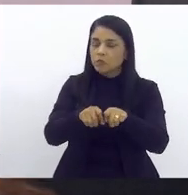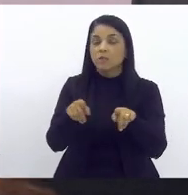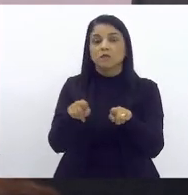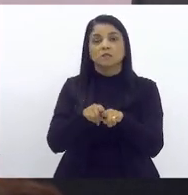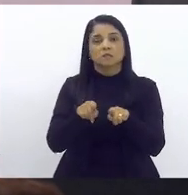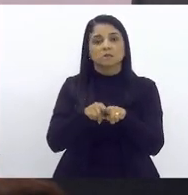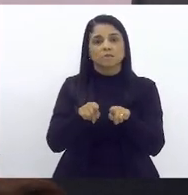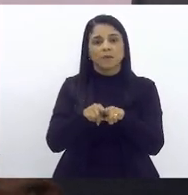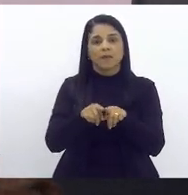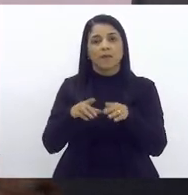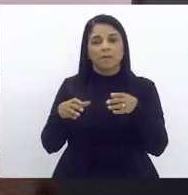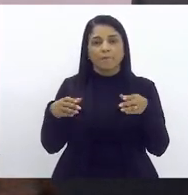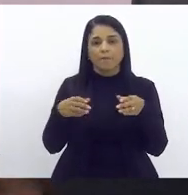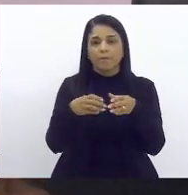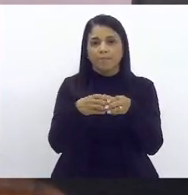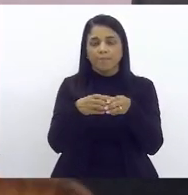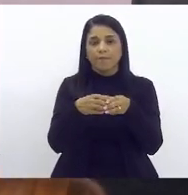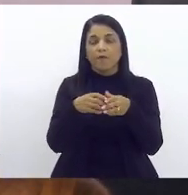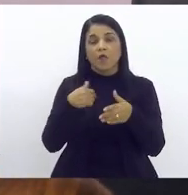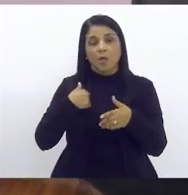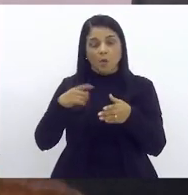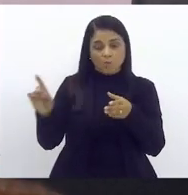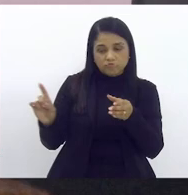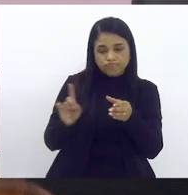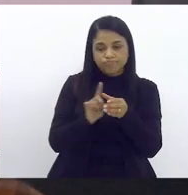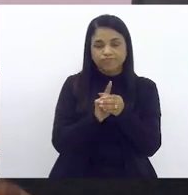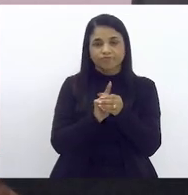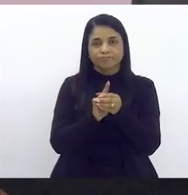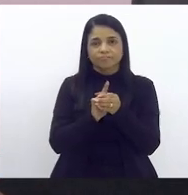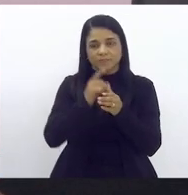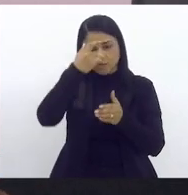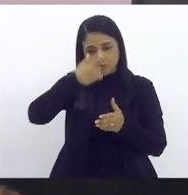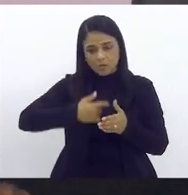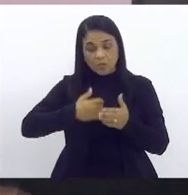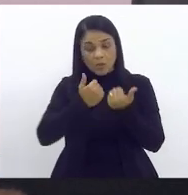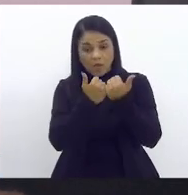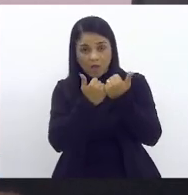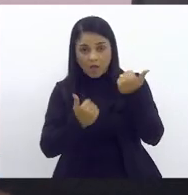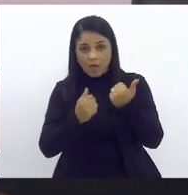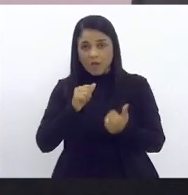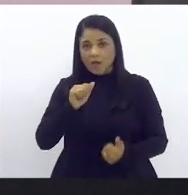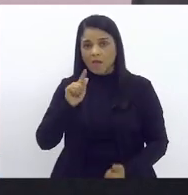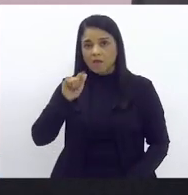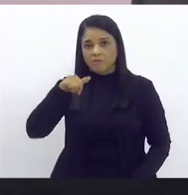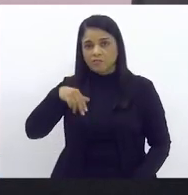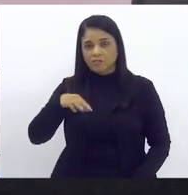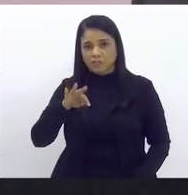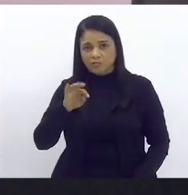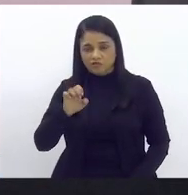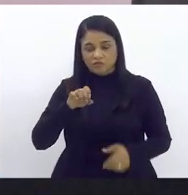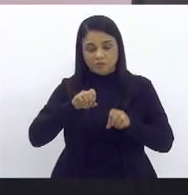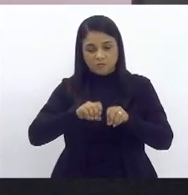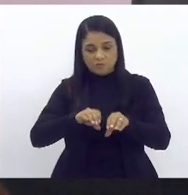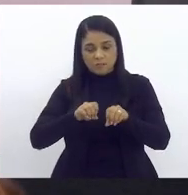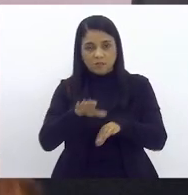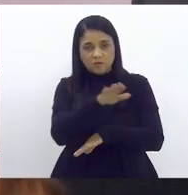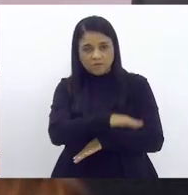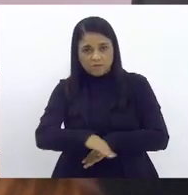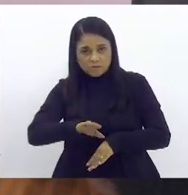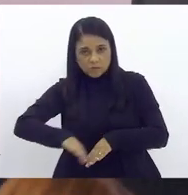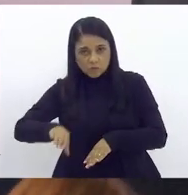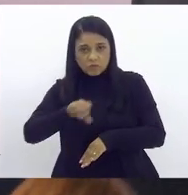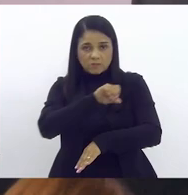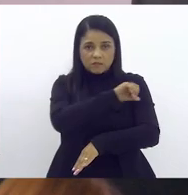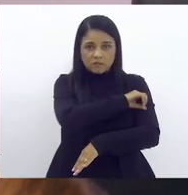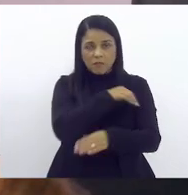falar da categoria a qual eu faço parte. Eu sou agente de educação infantil. Nós